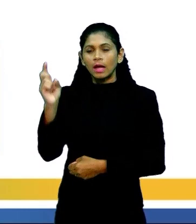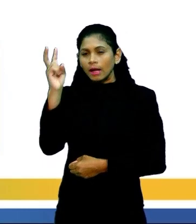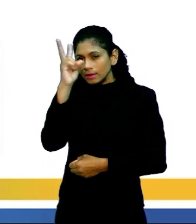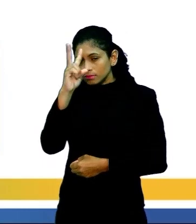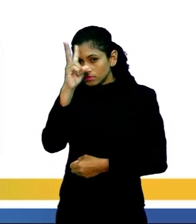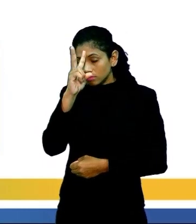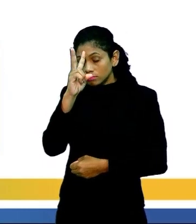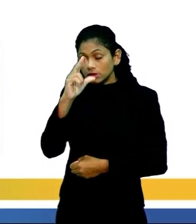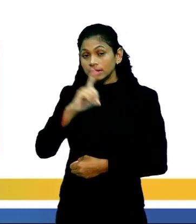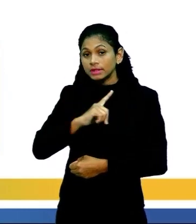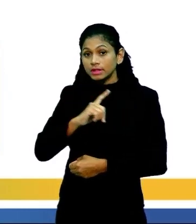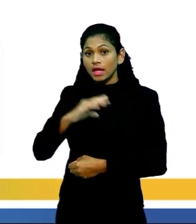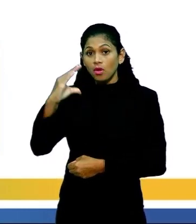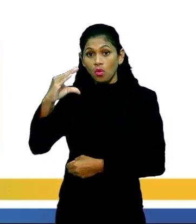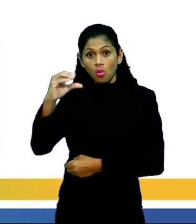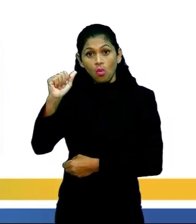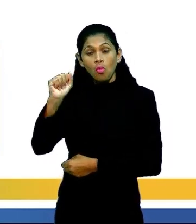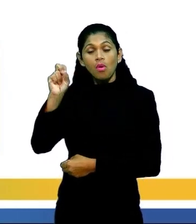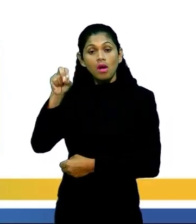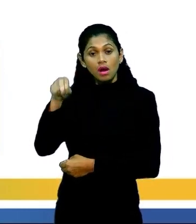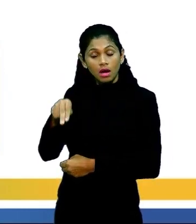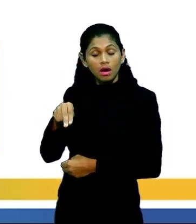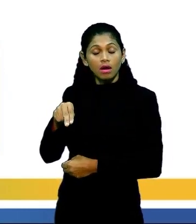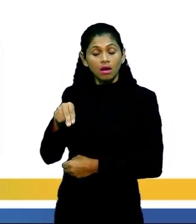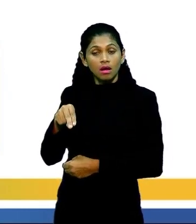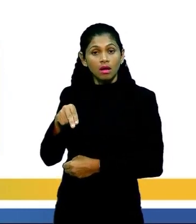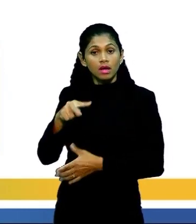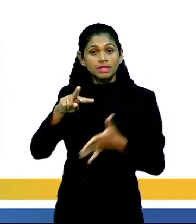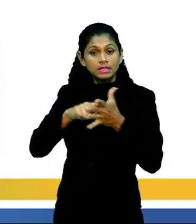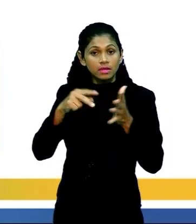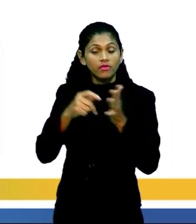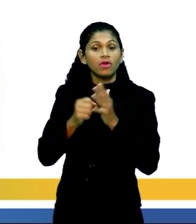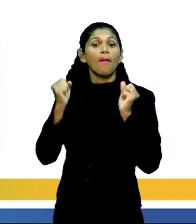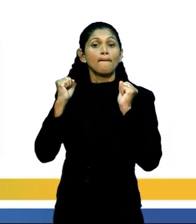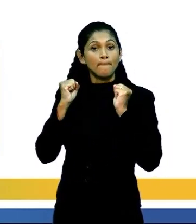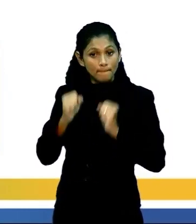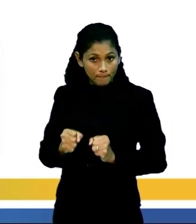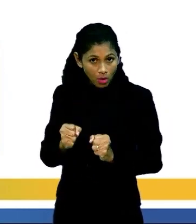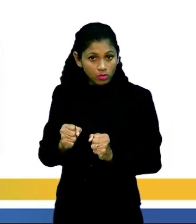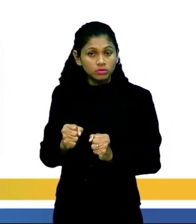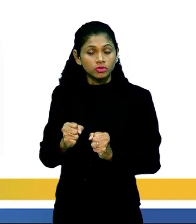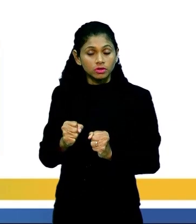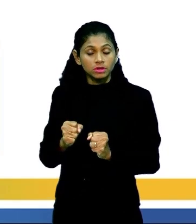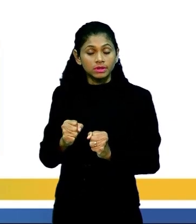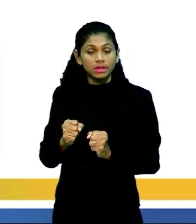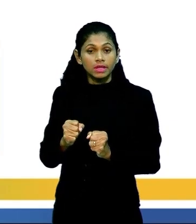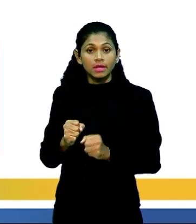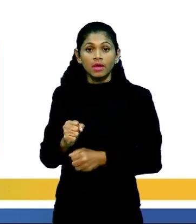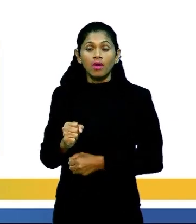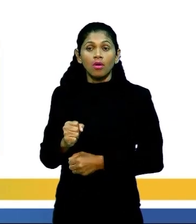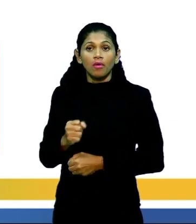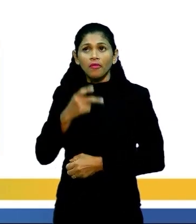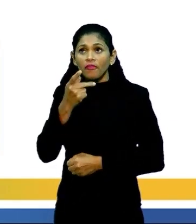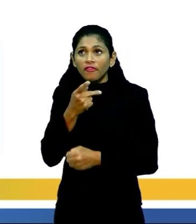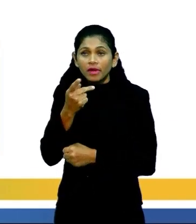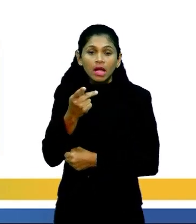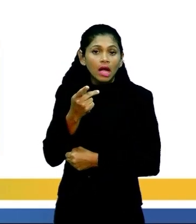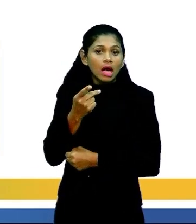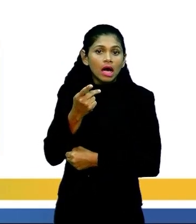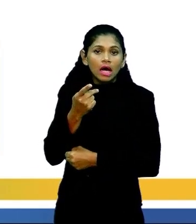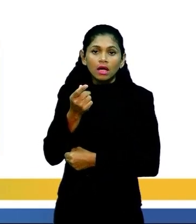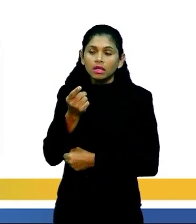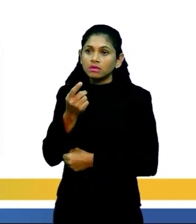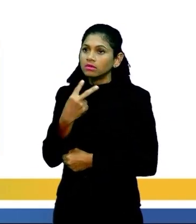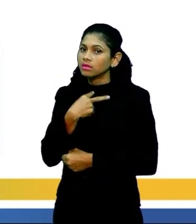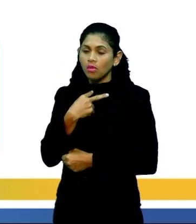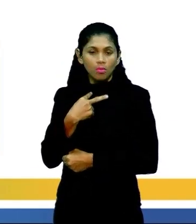que você pode fazer algo, e quando eu quiser dizer que não posso, eu vou utilizar o can't. Esse can't, ele vai